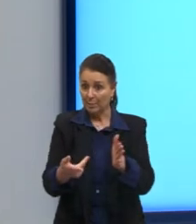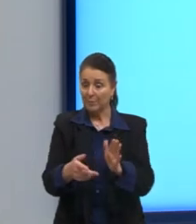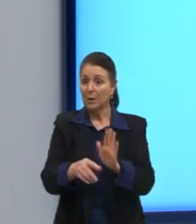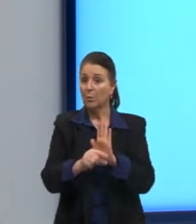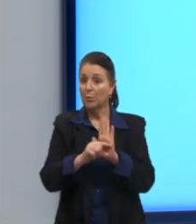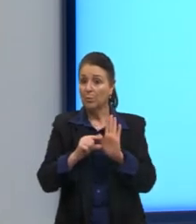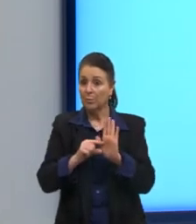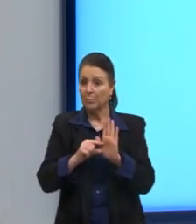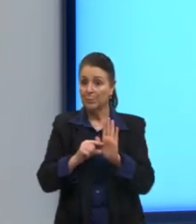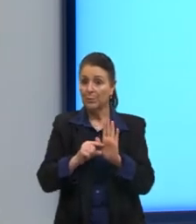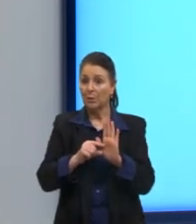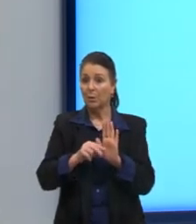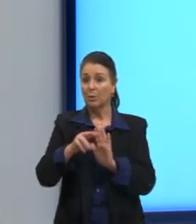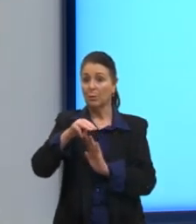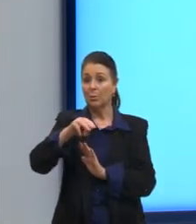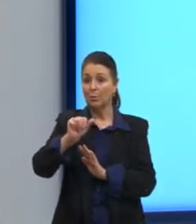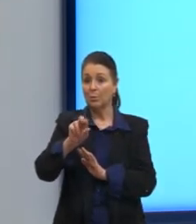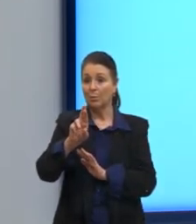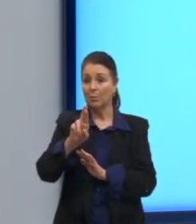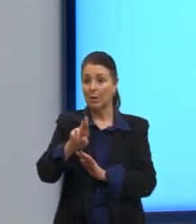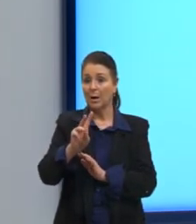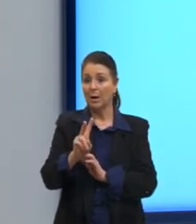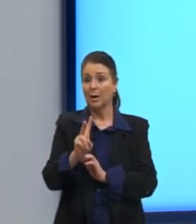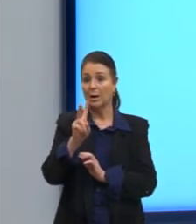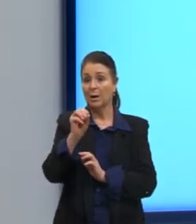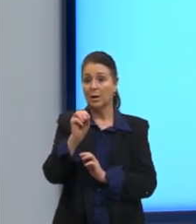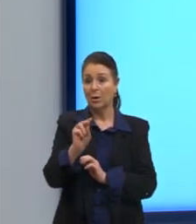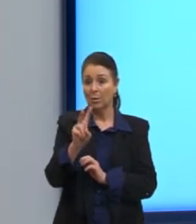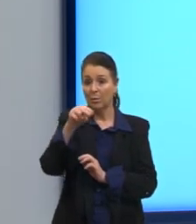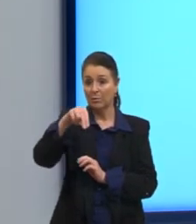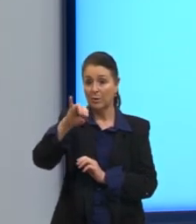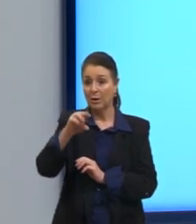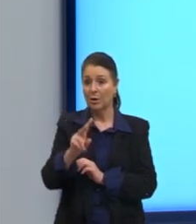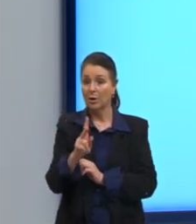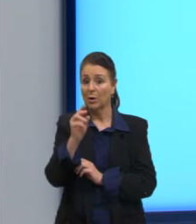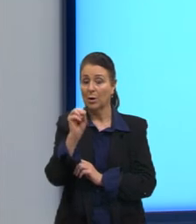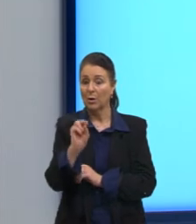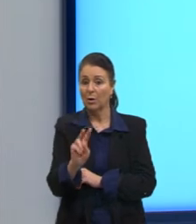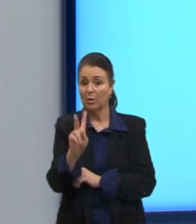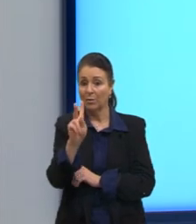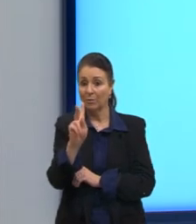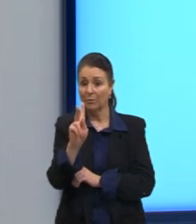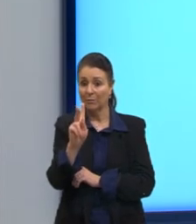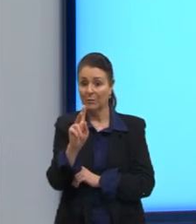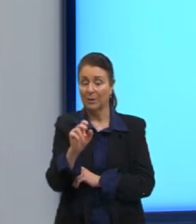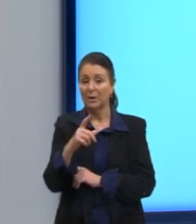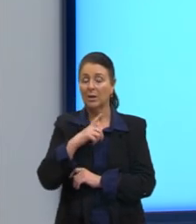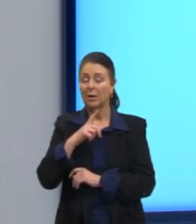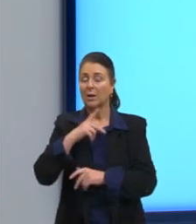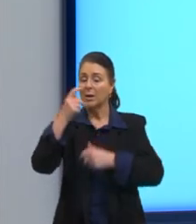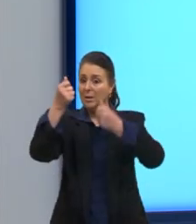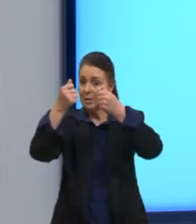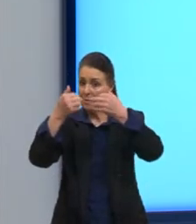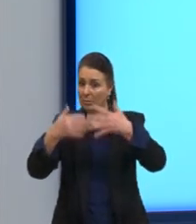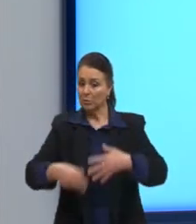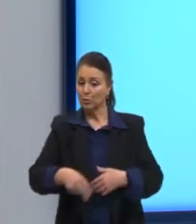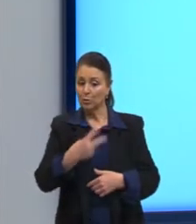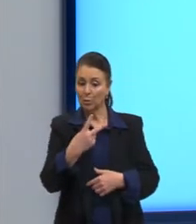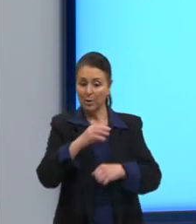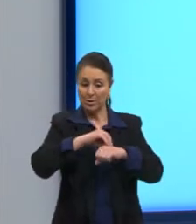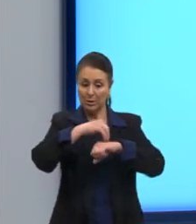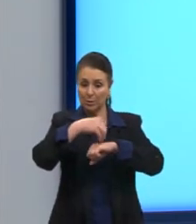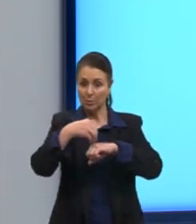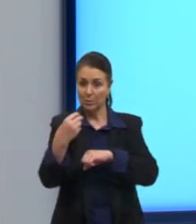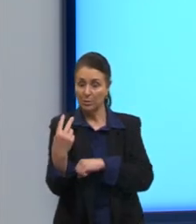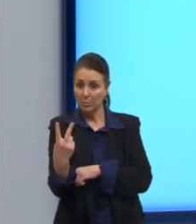hidrogênio do haleto tá esse hidrogênio presente na letra como eu tenho moléculas diferentes até então a gente tava falando de dois átomos iguais